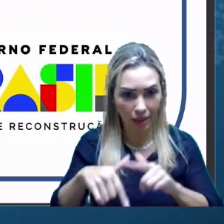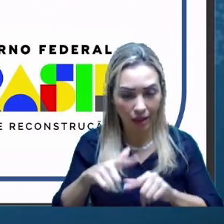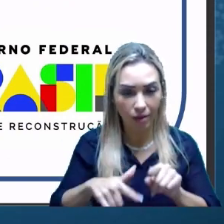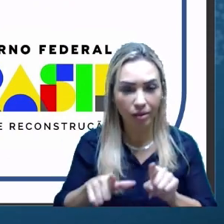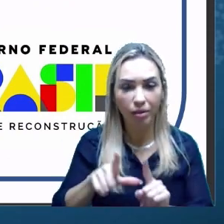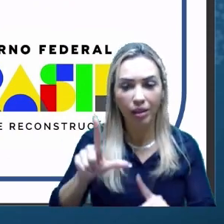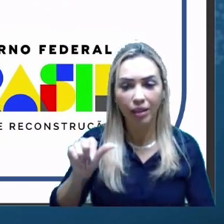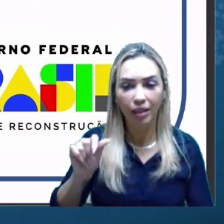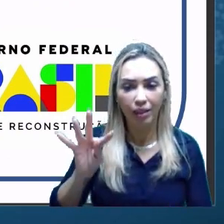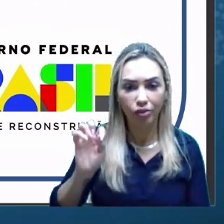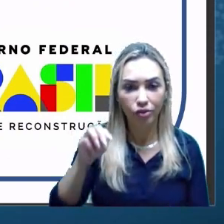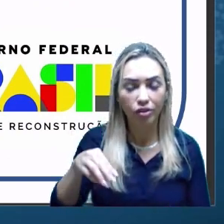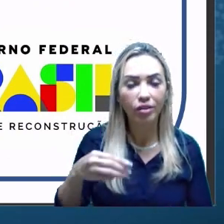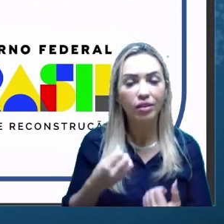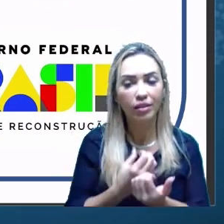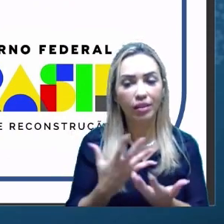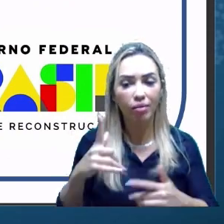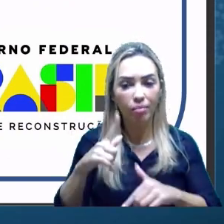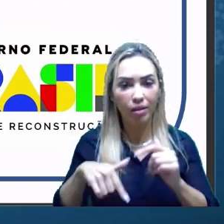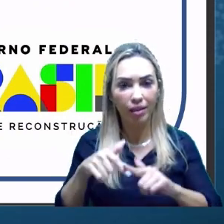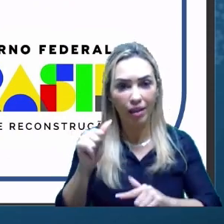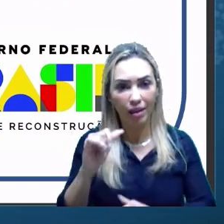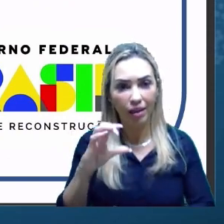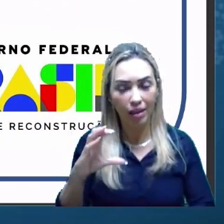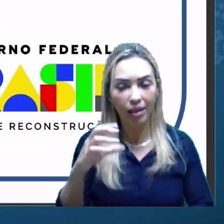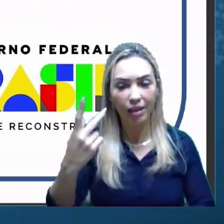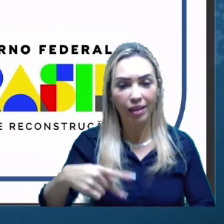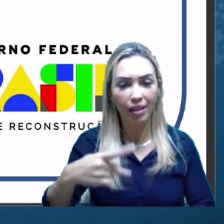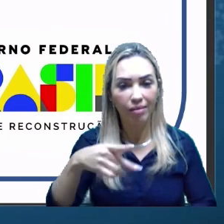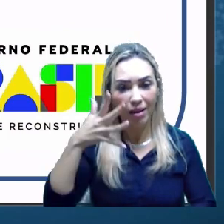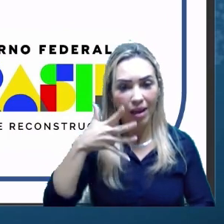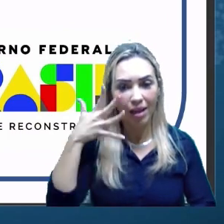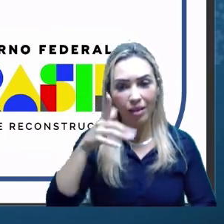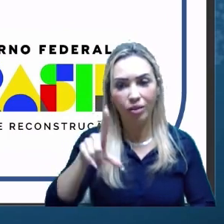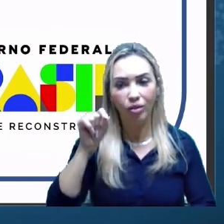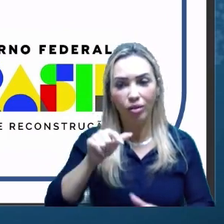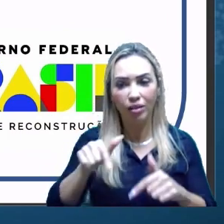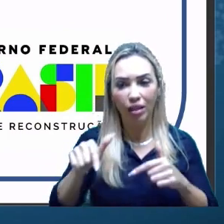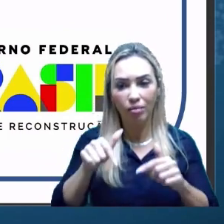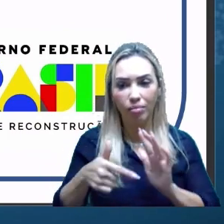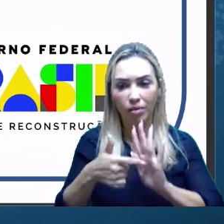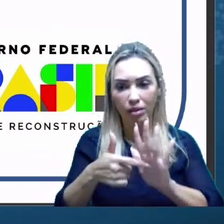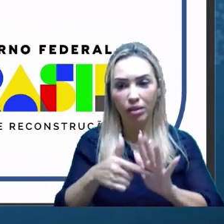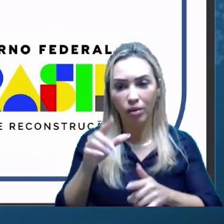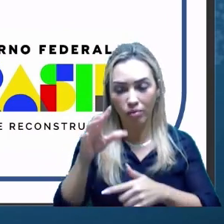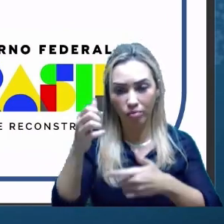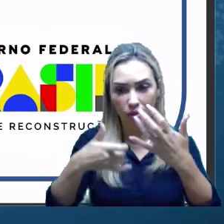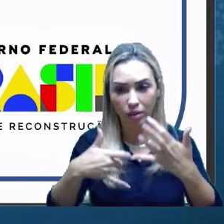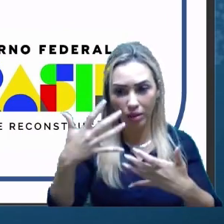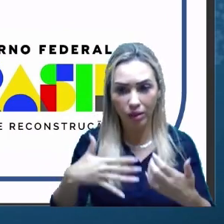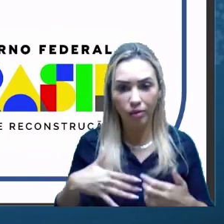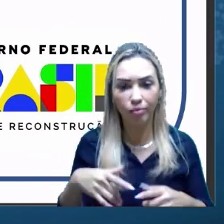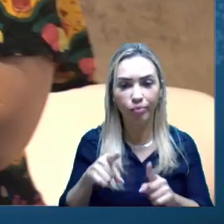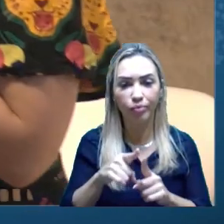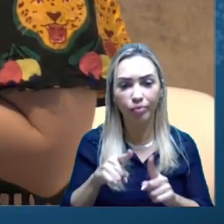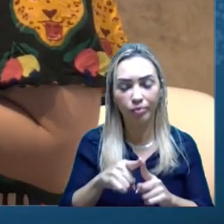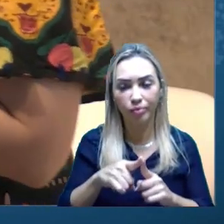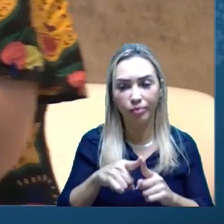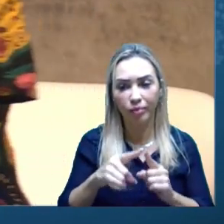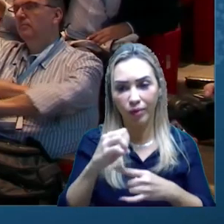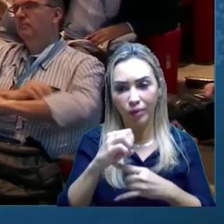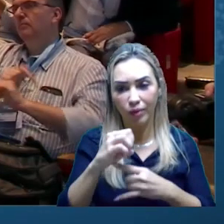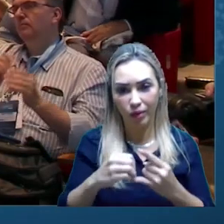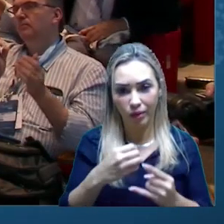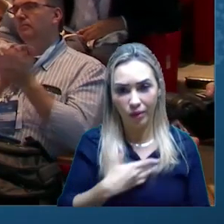forneceu os anticorpos antiproteína N, ao simpósio por ter escolhido esse trabalho para apresentação oral, a Biomanguinhos, Fiocruz e o Governo Federal. Muito obrigada.